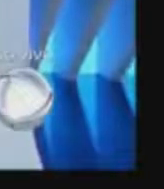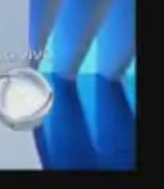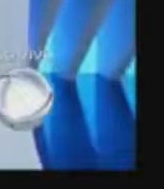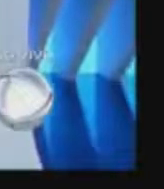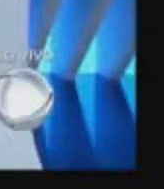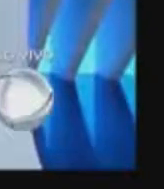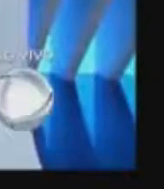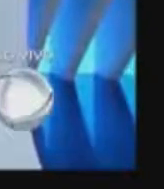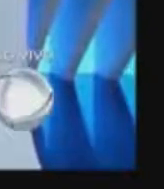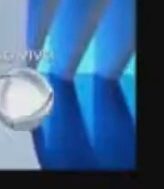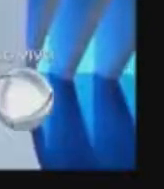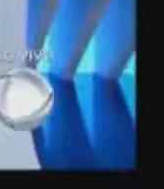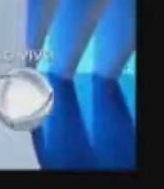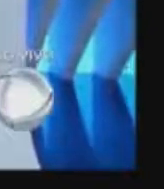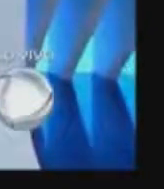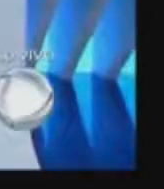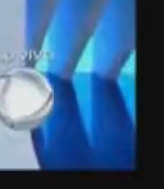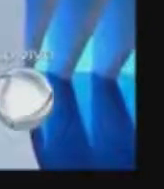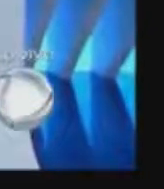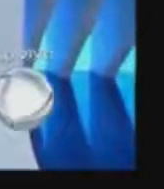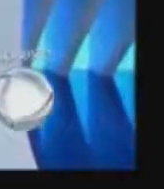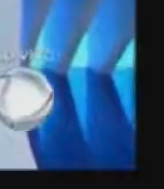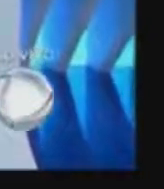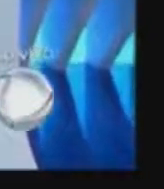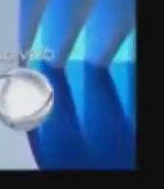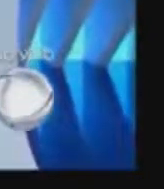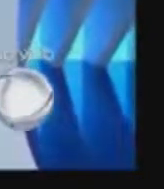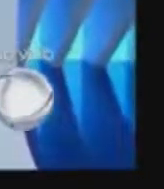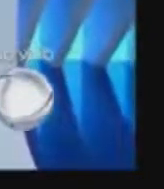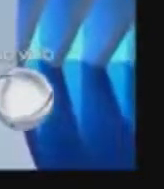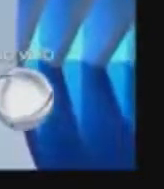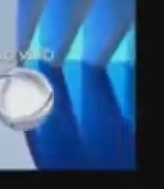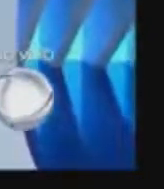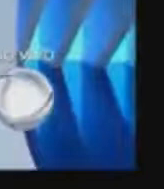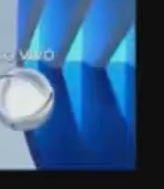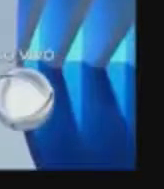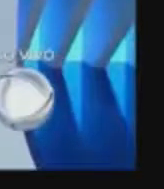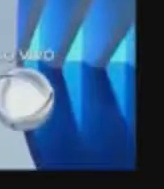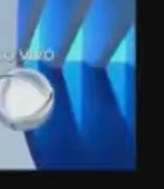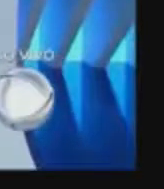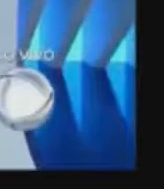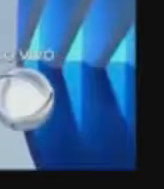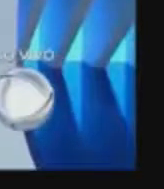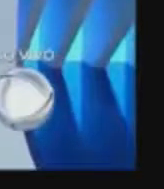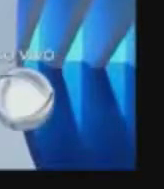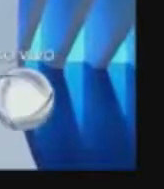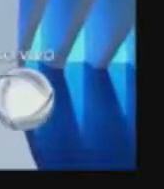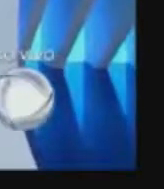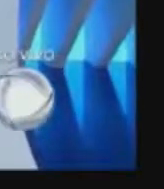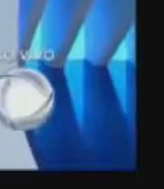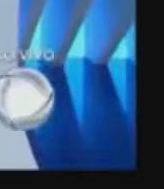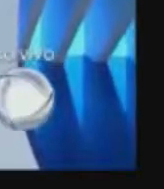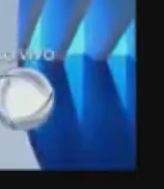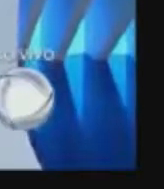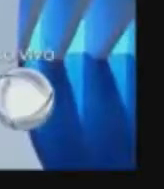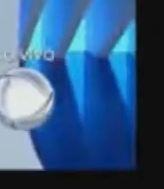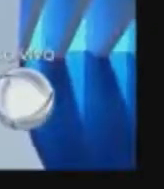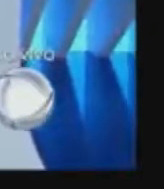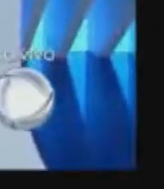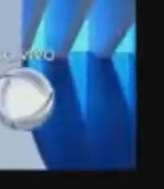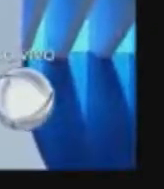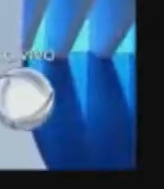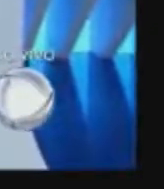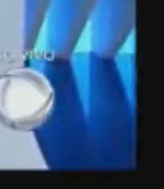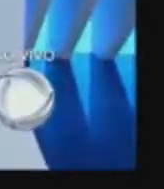moto, que vai, a tchutchuca, a cocota, a outra que gosta de ir lá, se chegar no baile e organizar